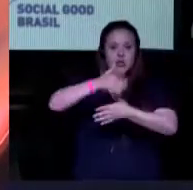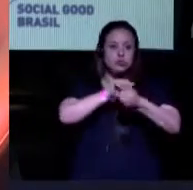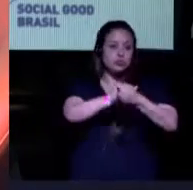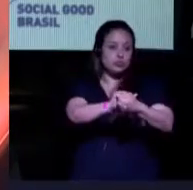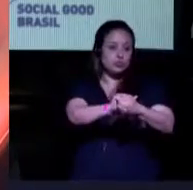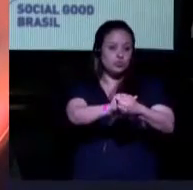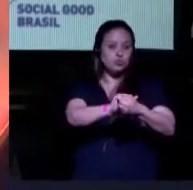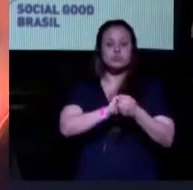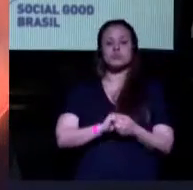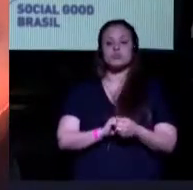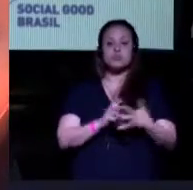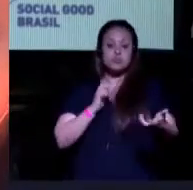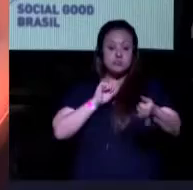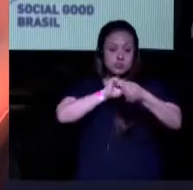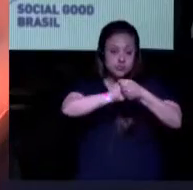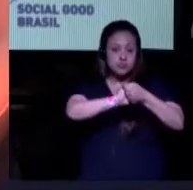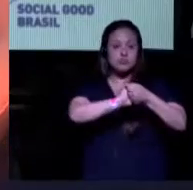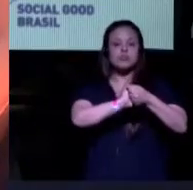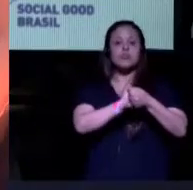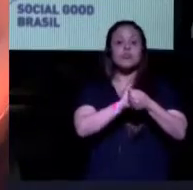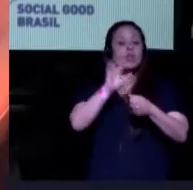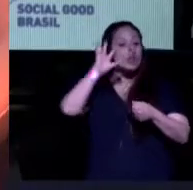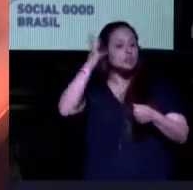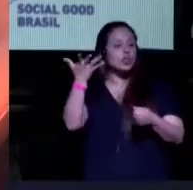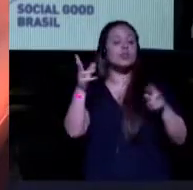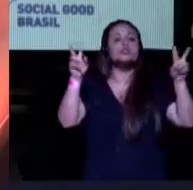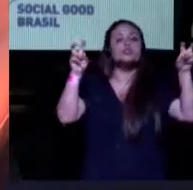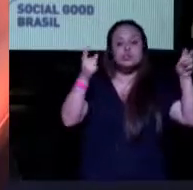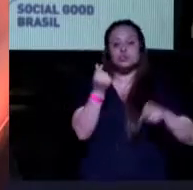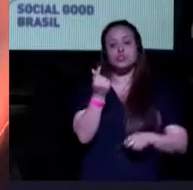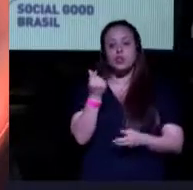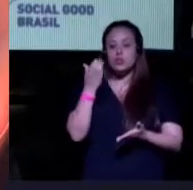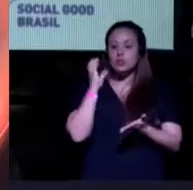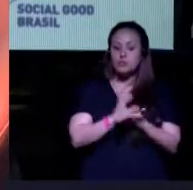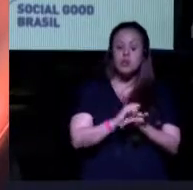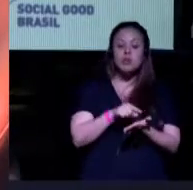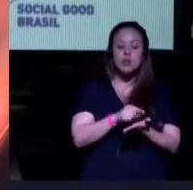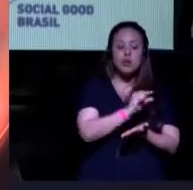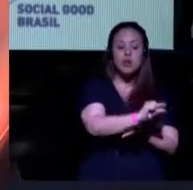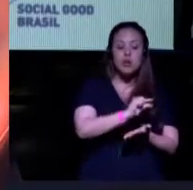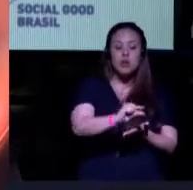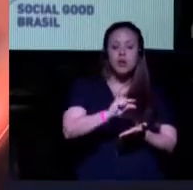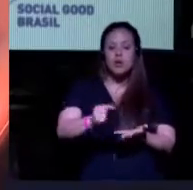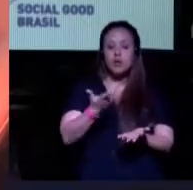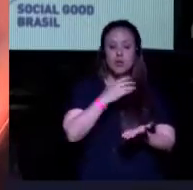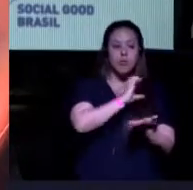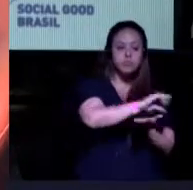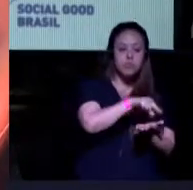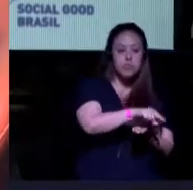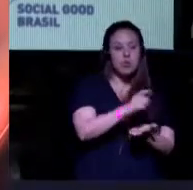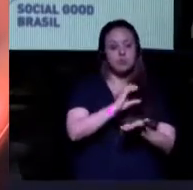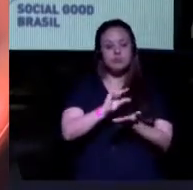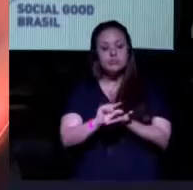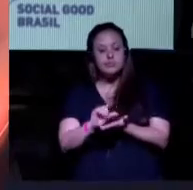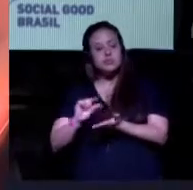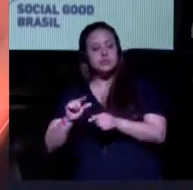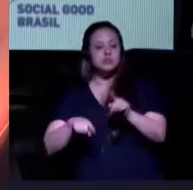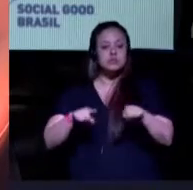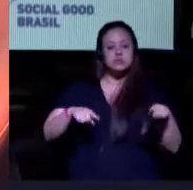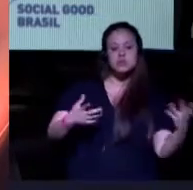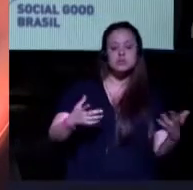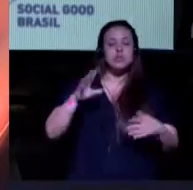onde iremos investir o dinheiro dentro de sua organização e dessa maneira neste momento existem centenas de pessoas ao redor do mundo